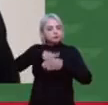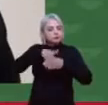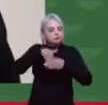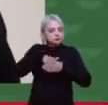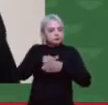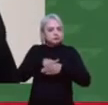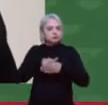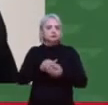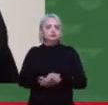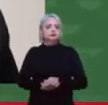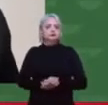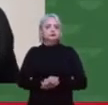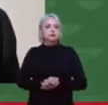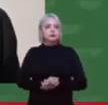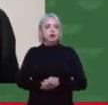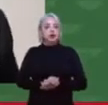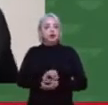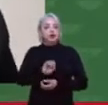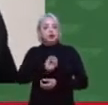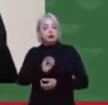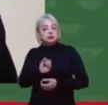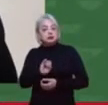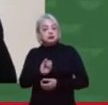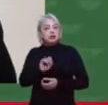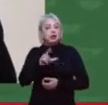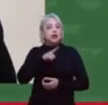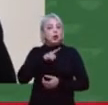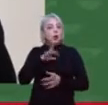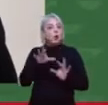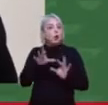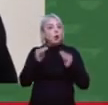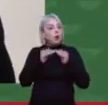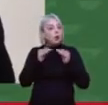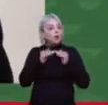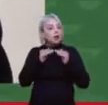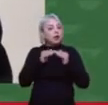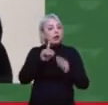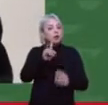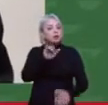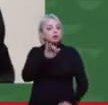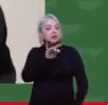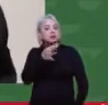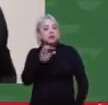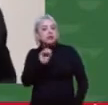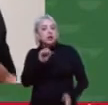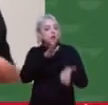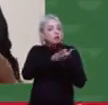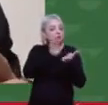eleitorais. E se isso, combinado com o distritão e voto impresso,